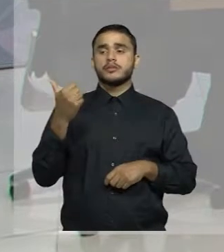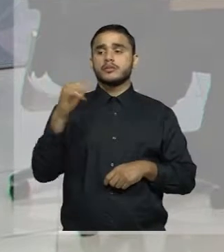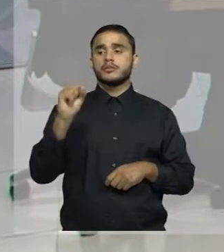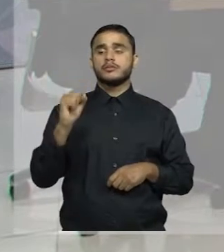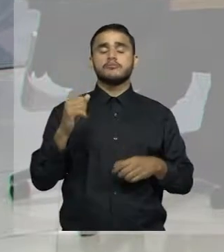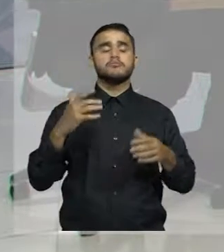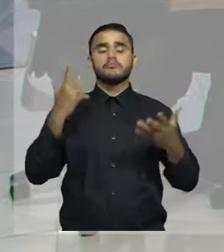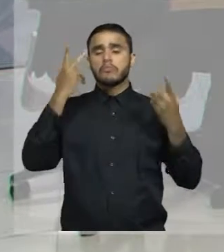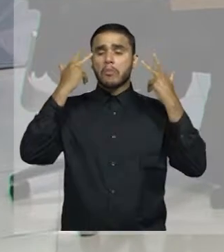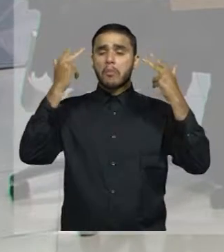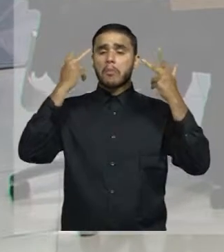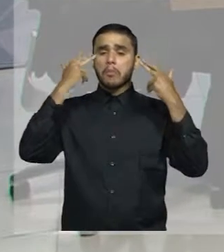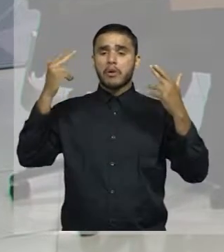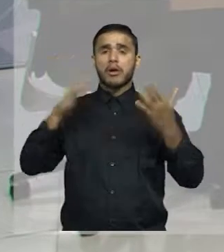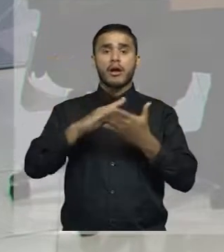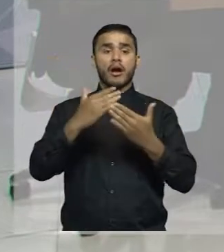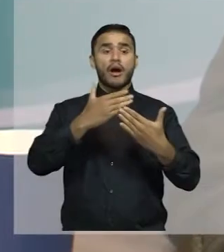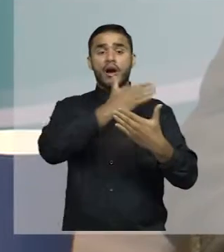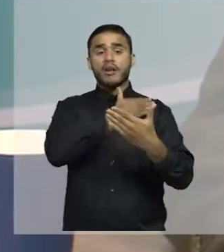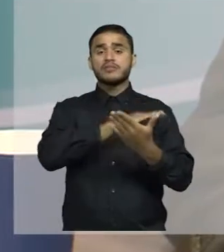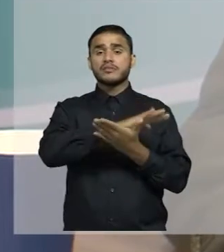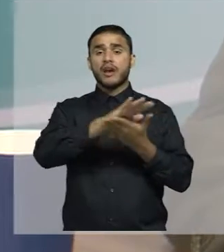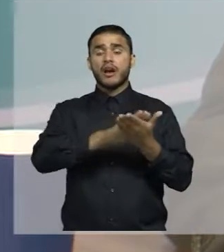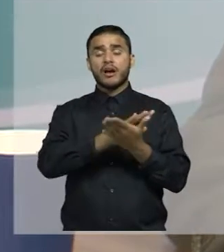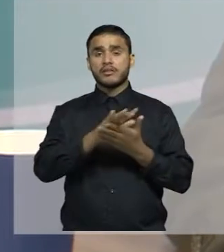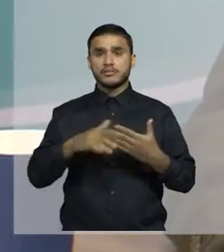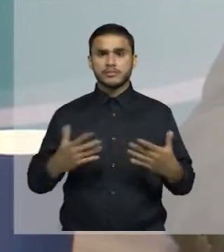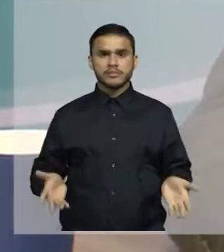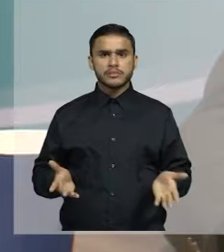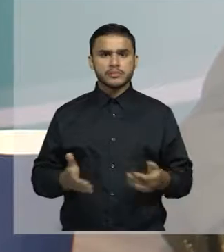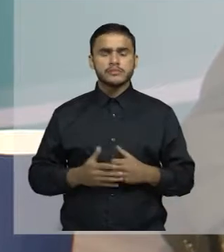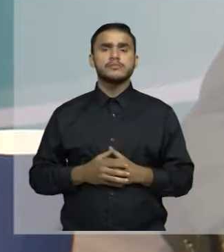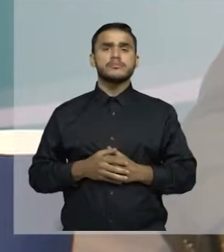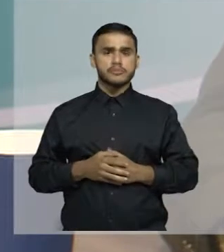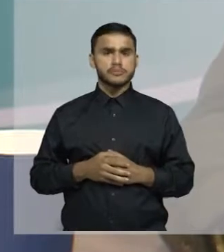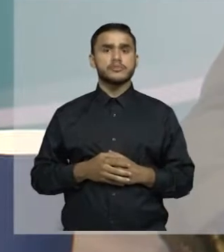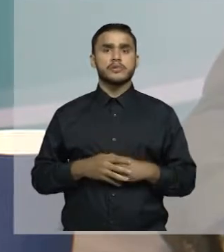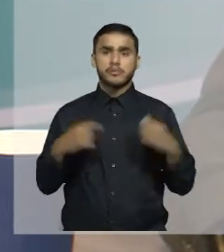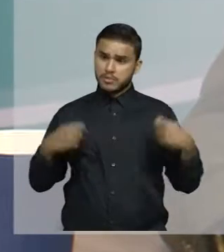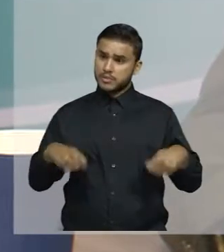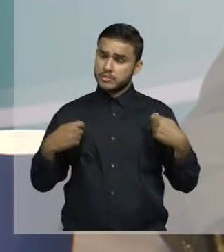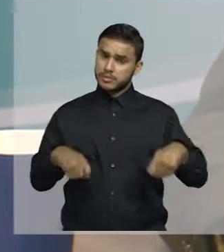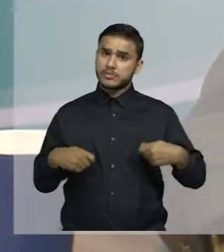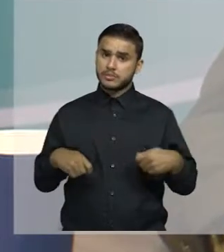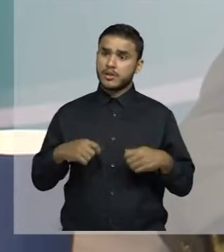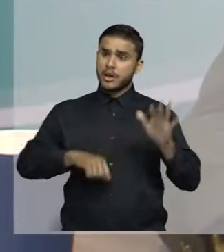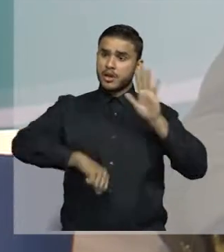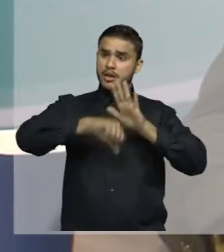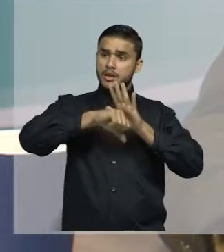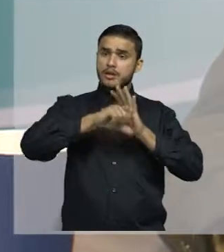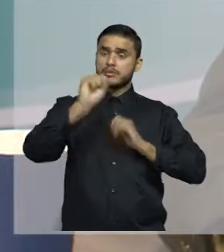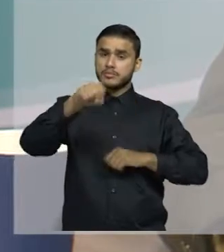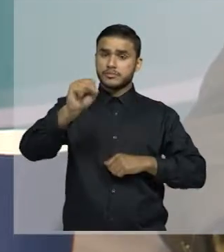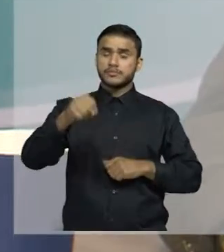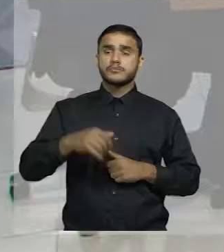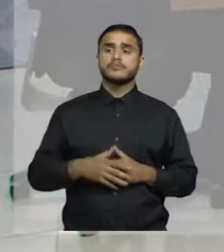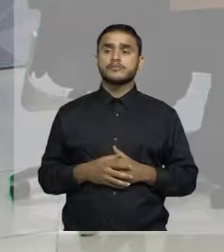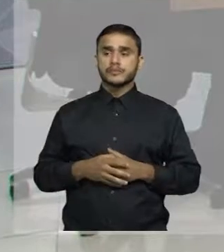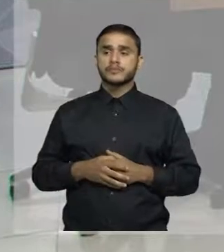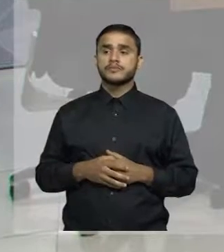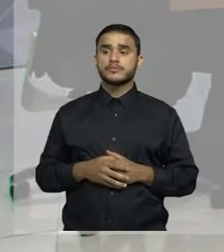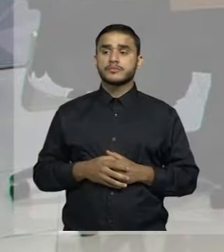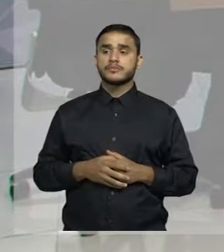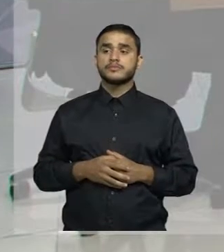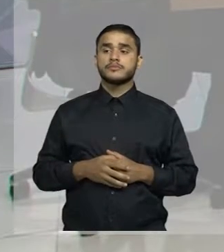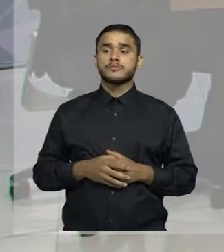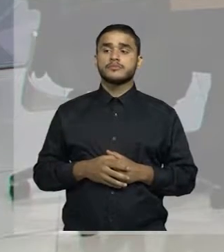completam 18 anos estão com a ficha limpa. Fizeram nada. E, na verdade, já são infratores, são criminosos. Agora, parece-me que na lei